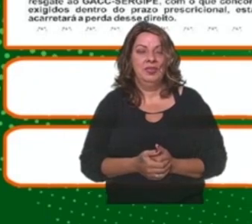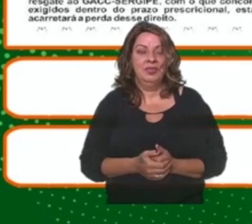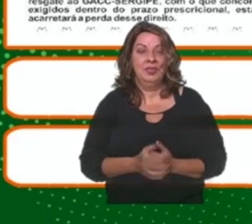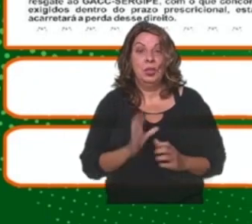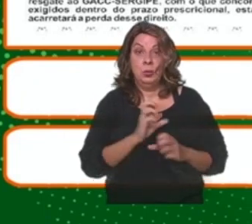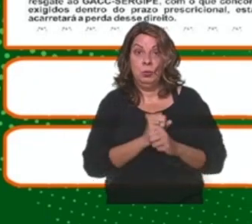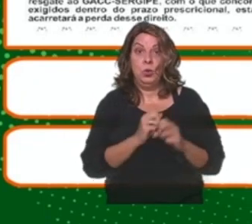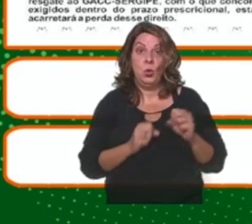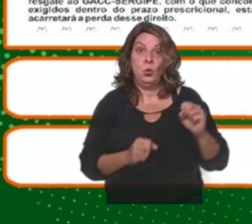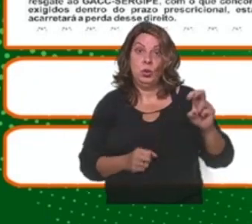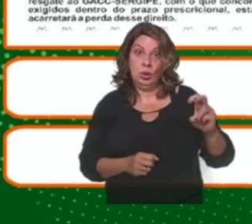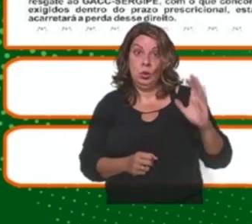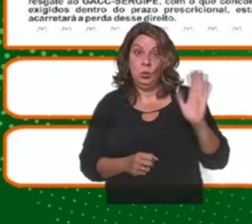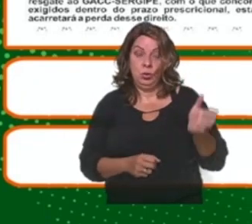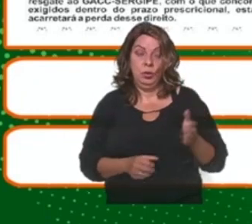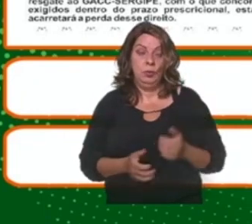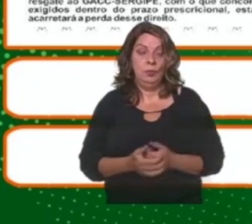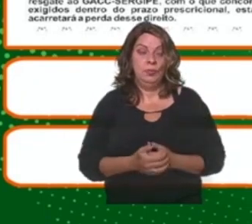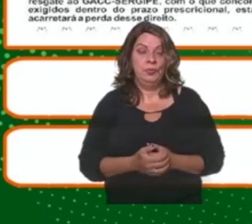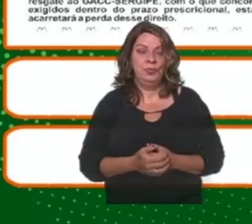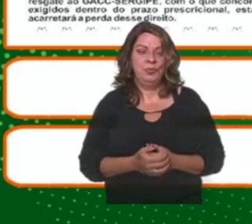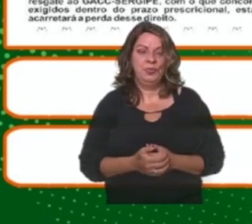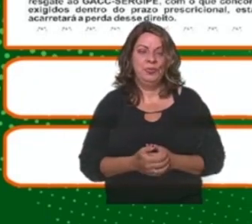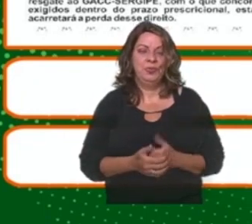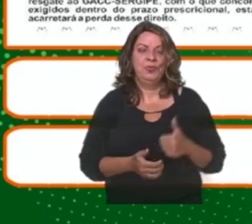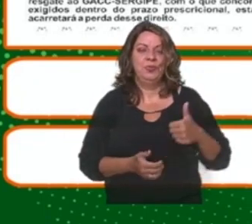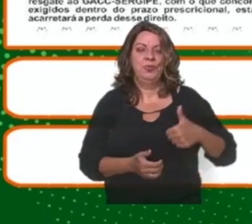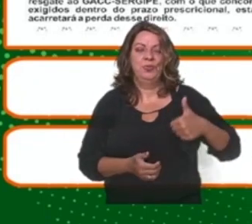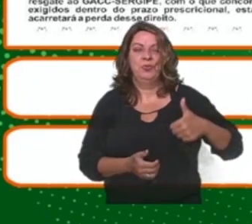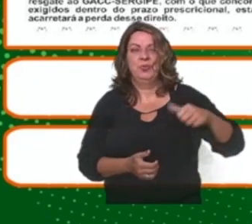85º contemplado dos 100 que sairão no nosso Sergipe,